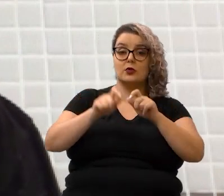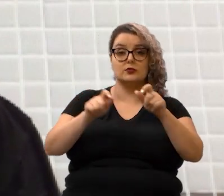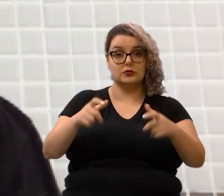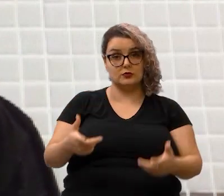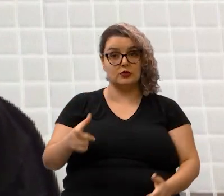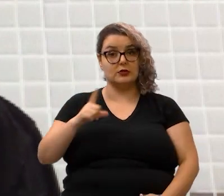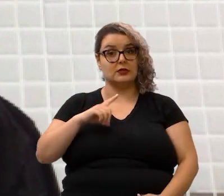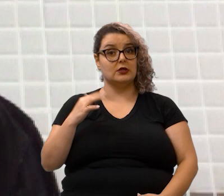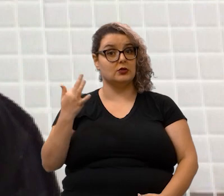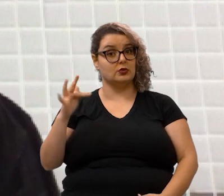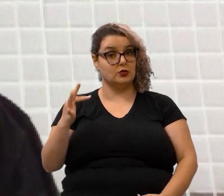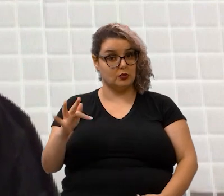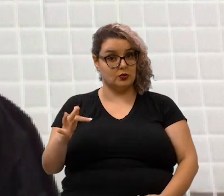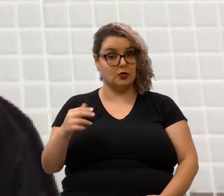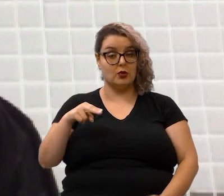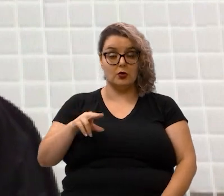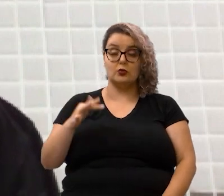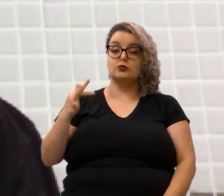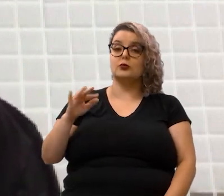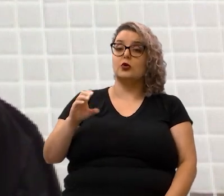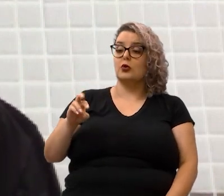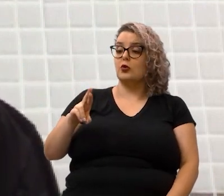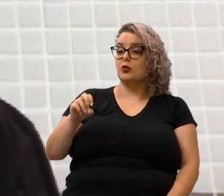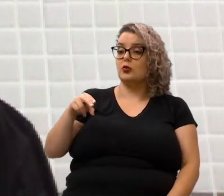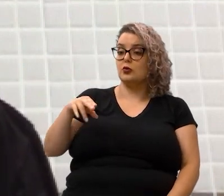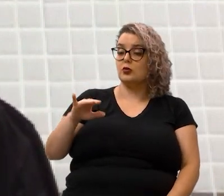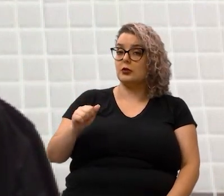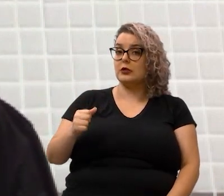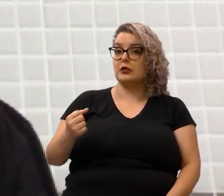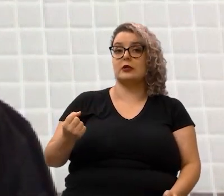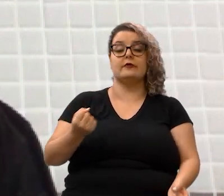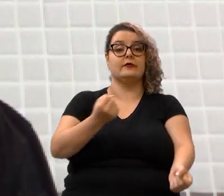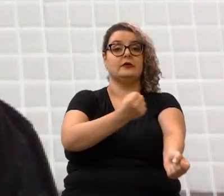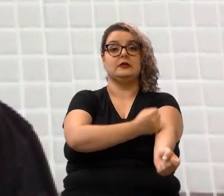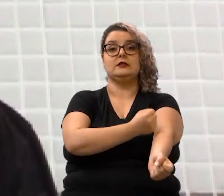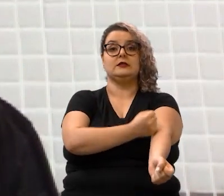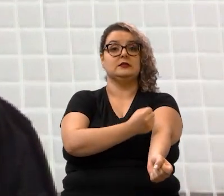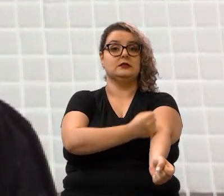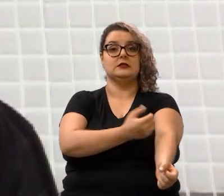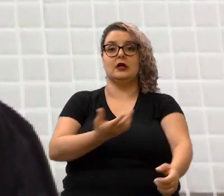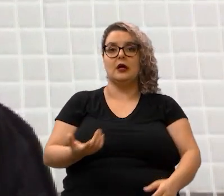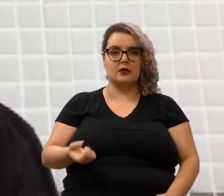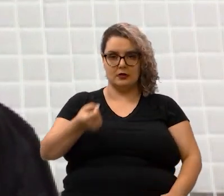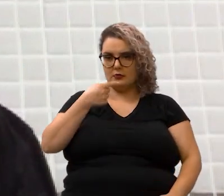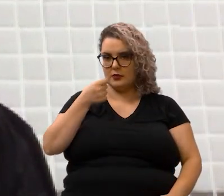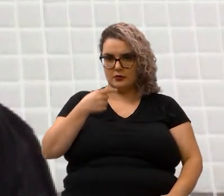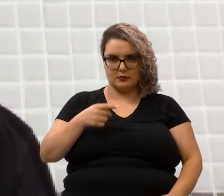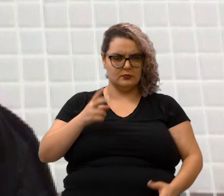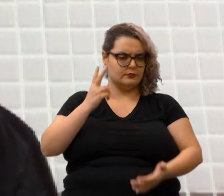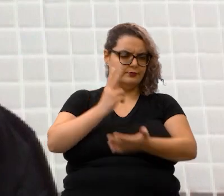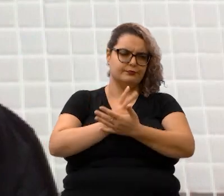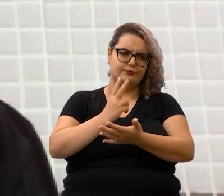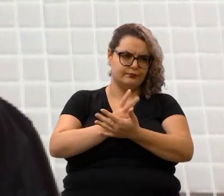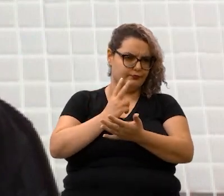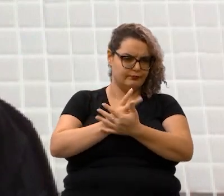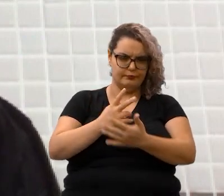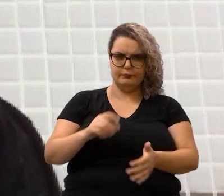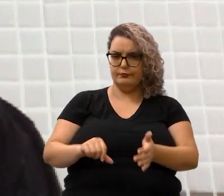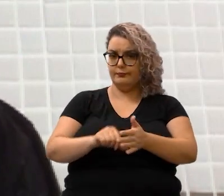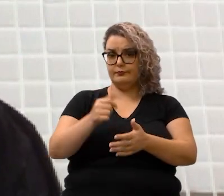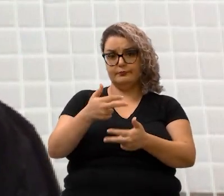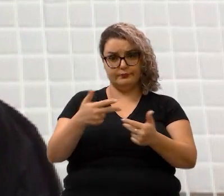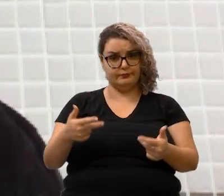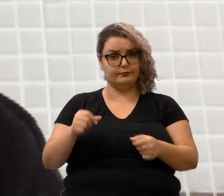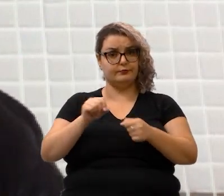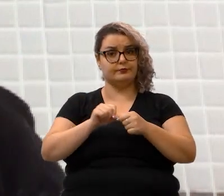as pessoas que têm dor ou dor crônica, elas se viciarem em medicamentos. Eu pego pacientes direto assim, que a